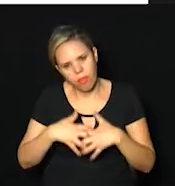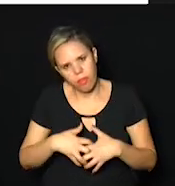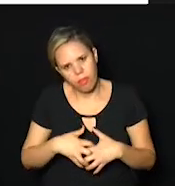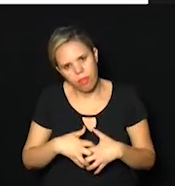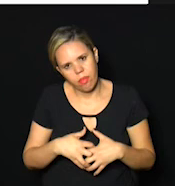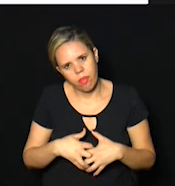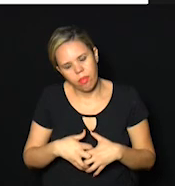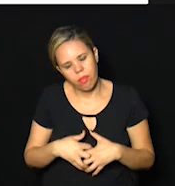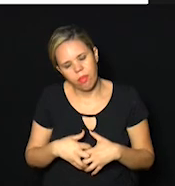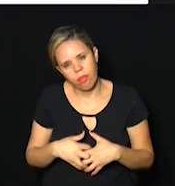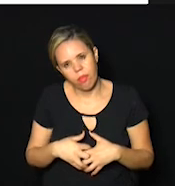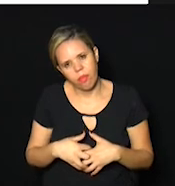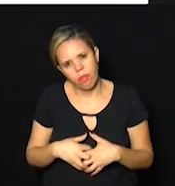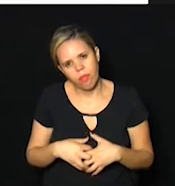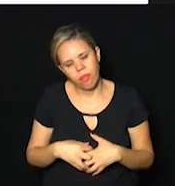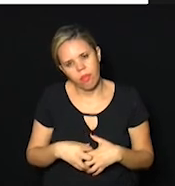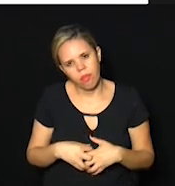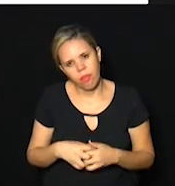é justamente